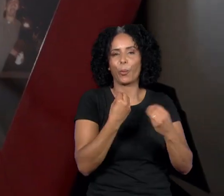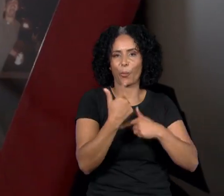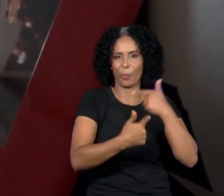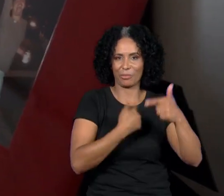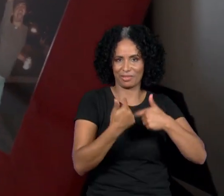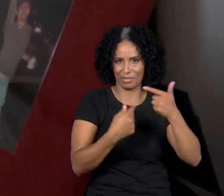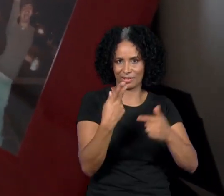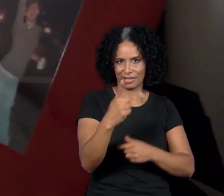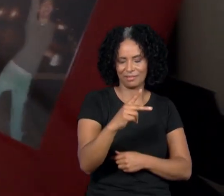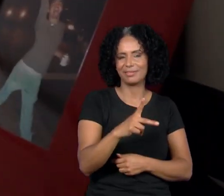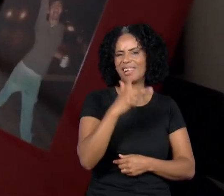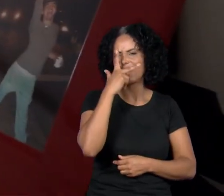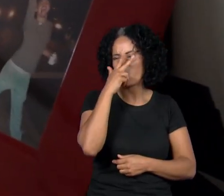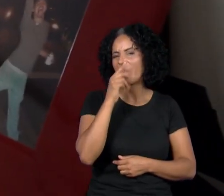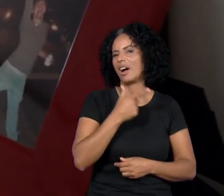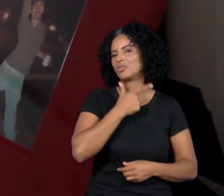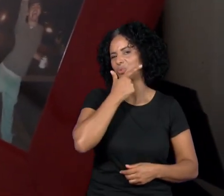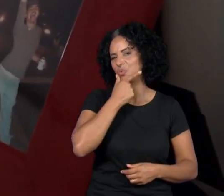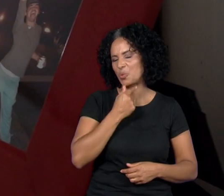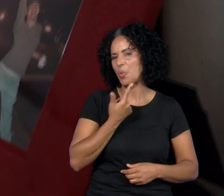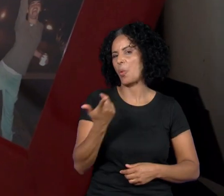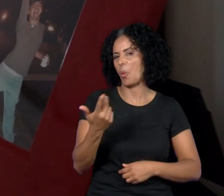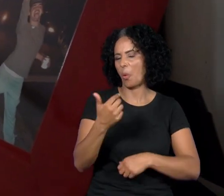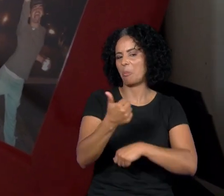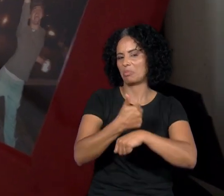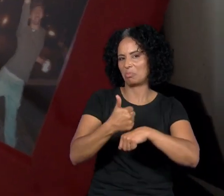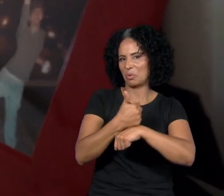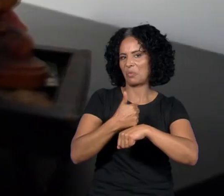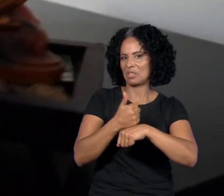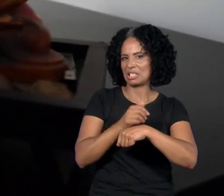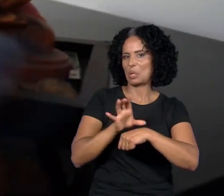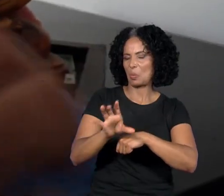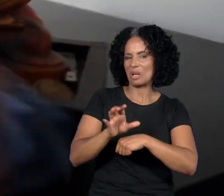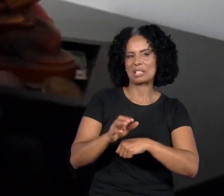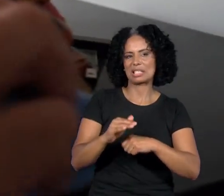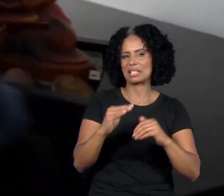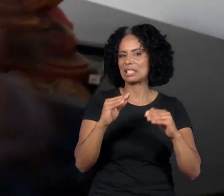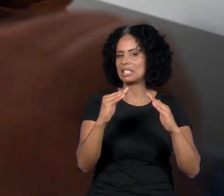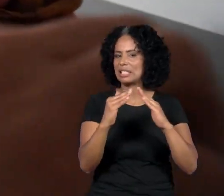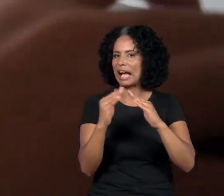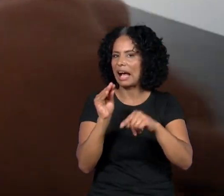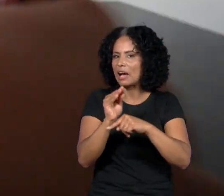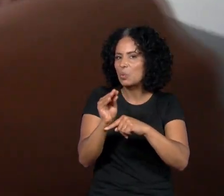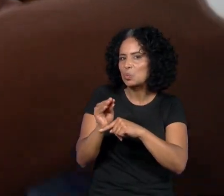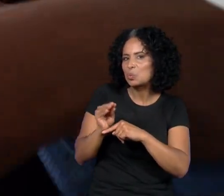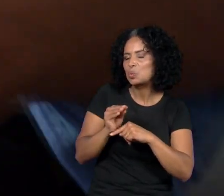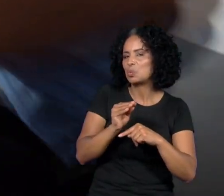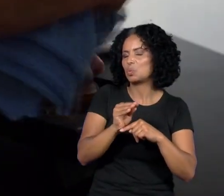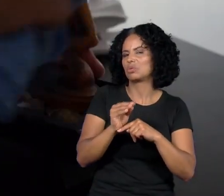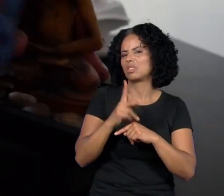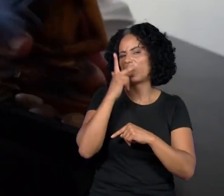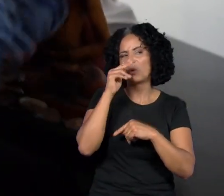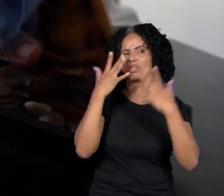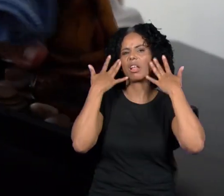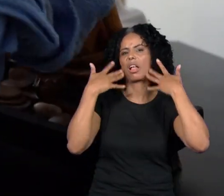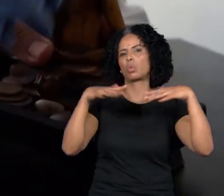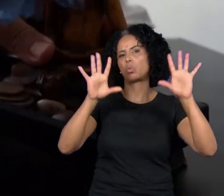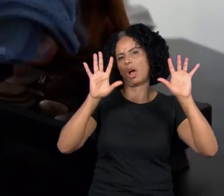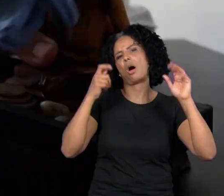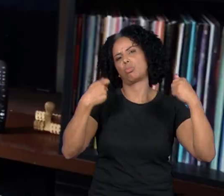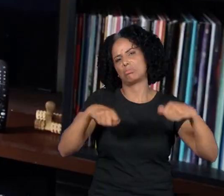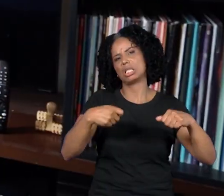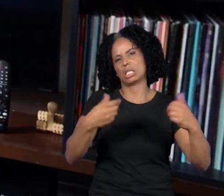dele. Eu acho que homens exercendo esse tipo de função é algo que deve ser super naturalizado. Eu acho que a